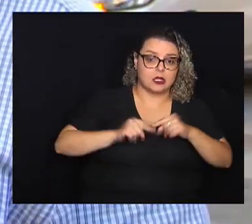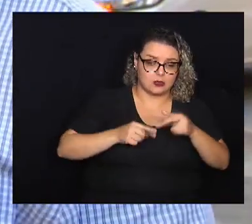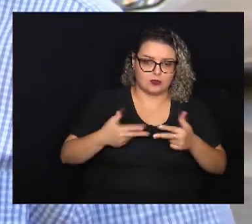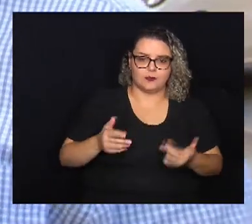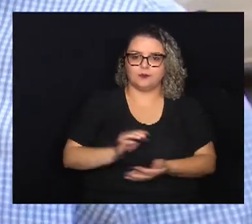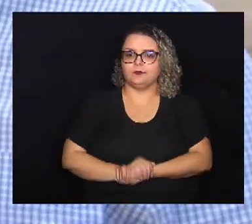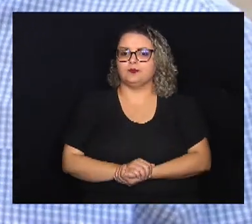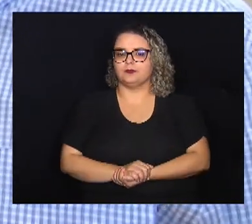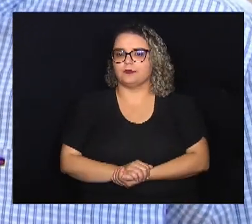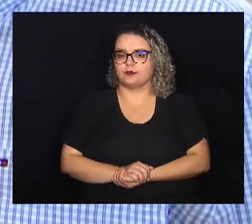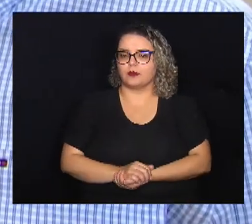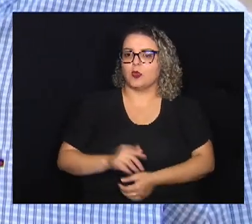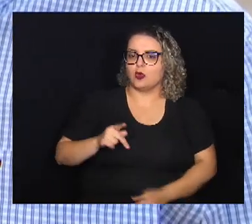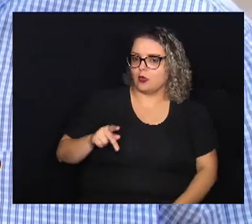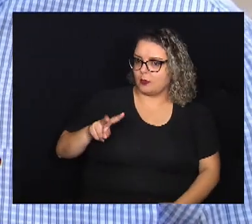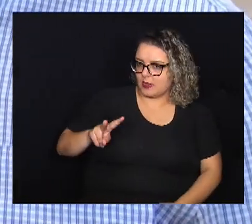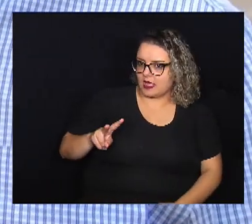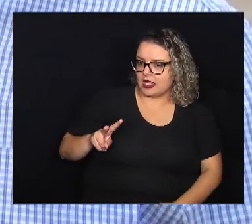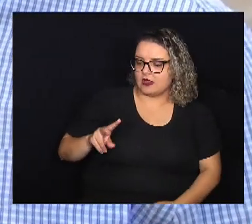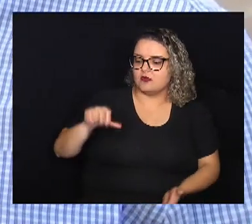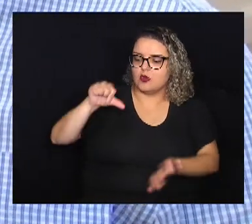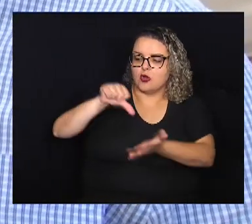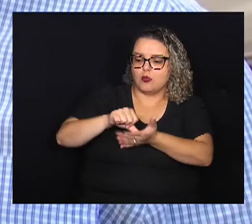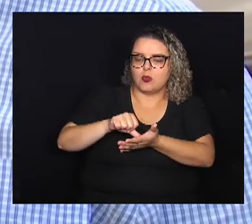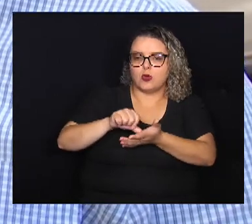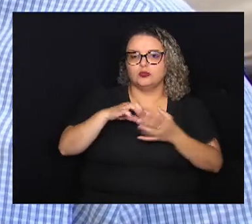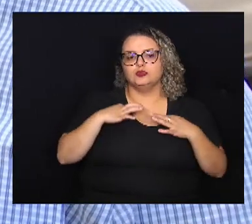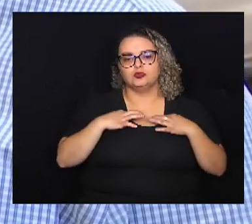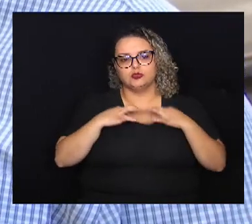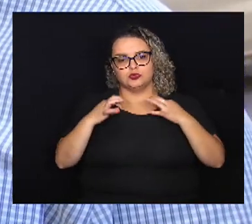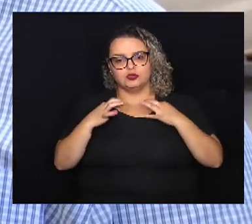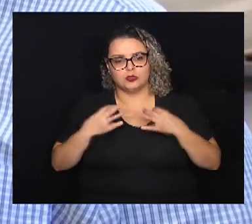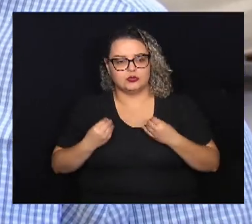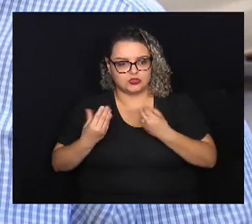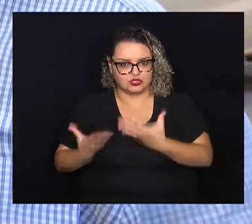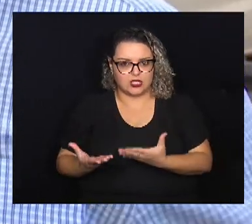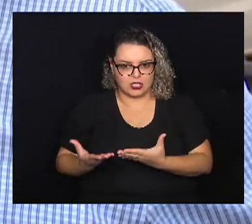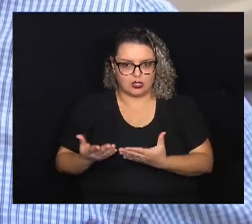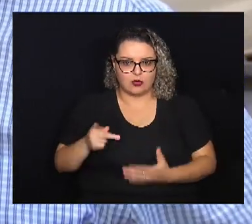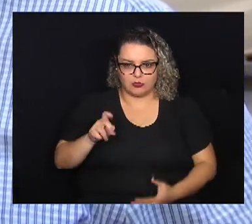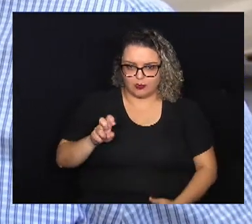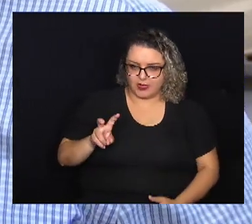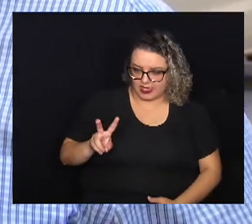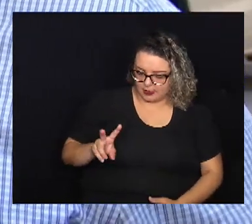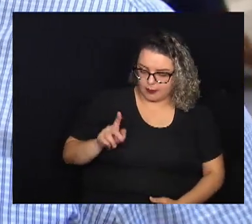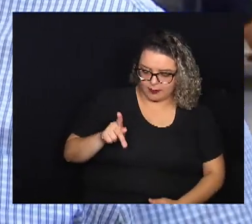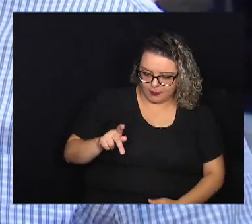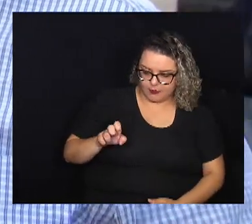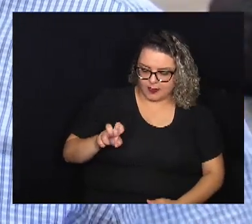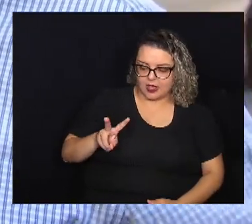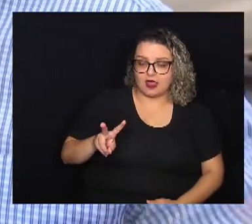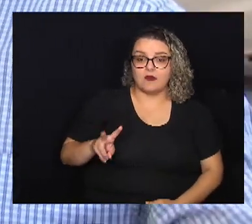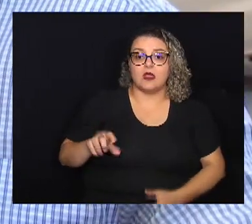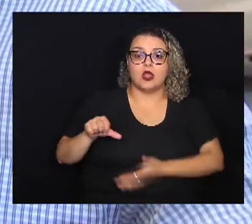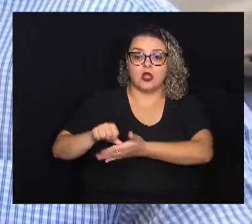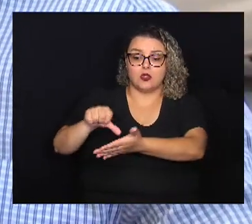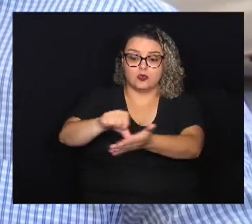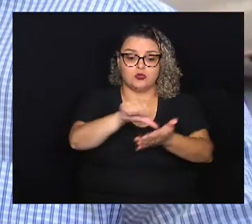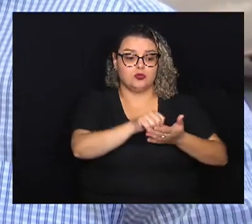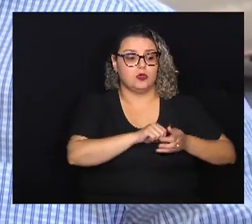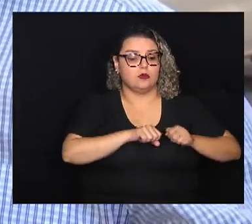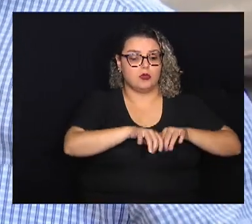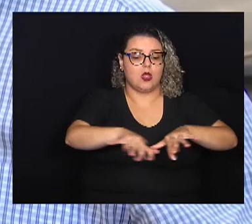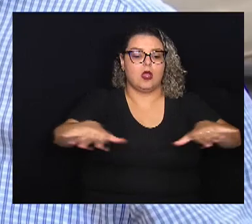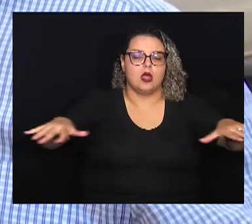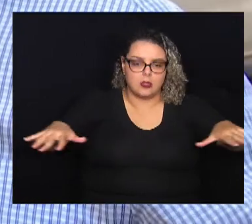O PEV, que é o ponto de entrega voluntária, ele nada mais é que são pontos espalhados na cidade, onde a população vai entregar